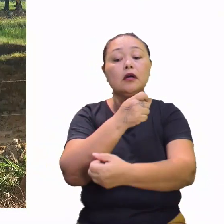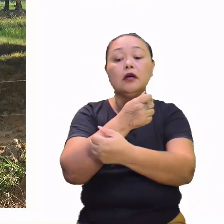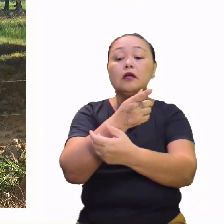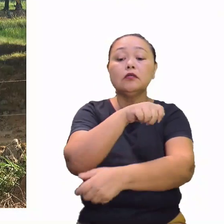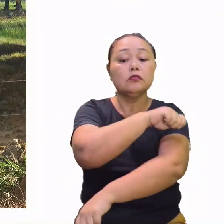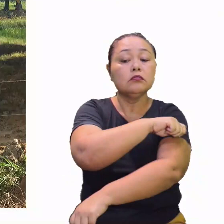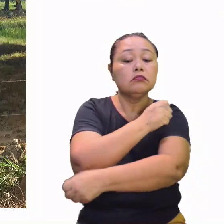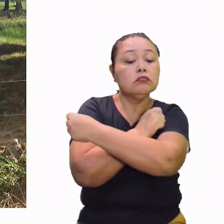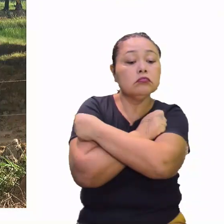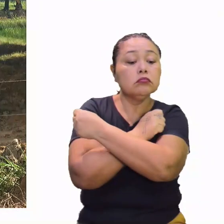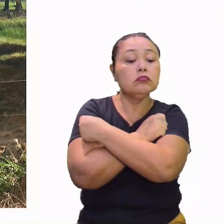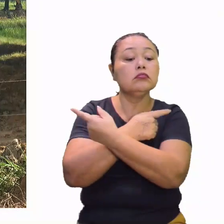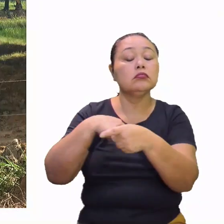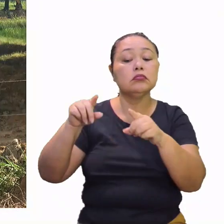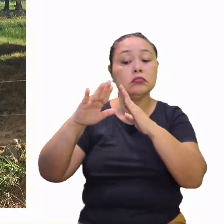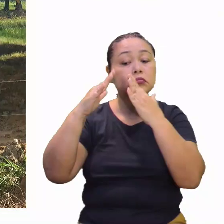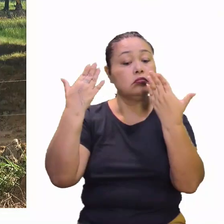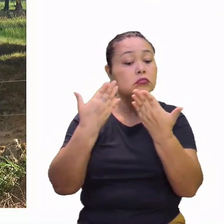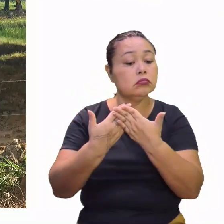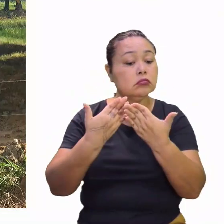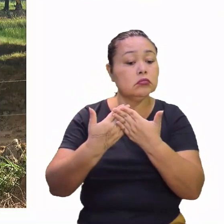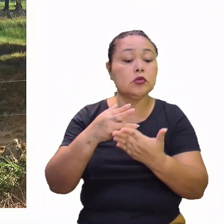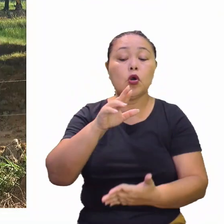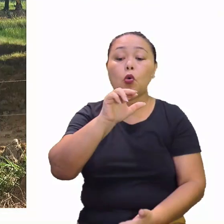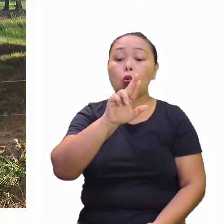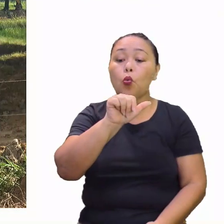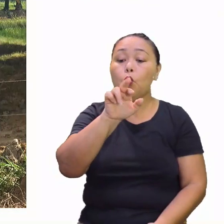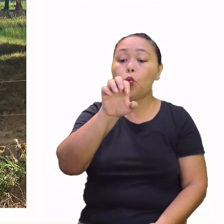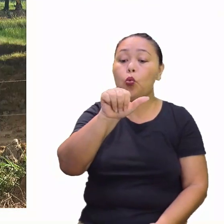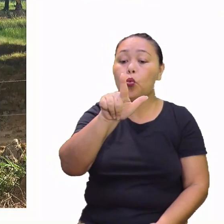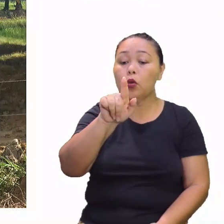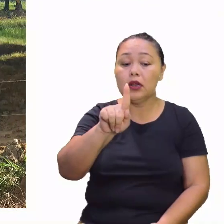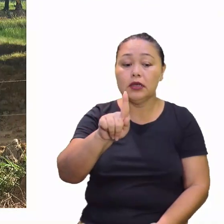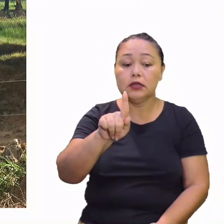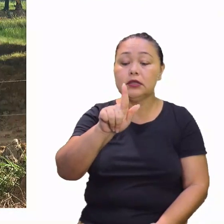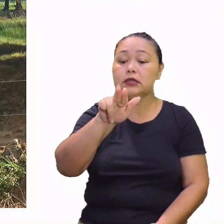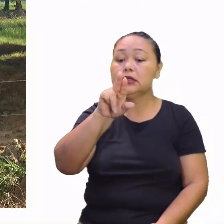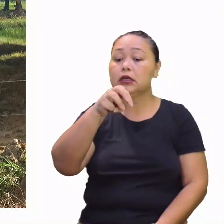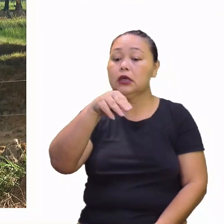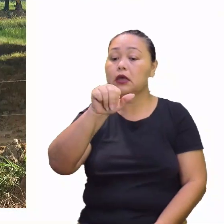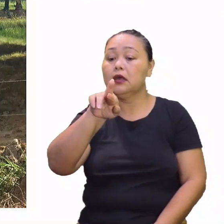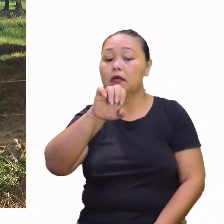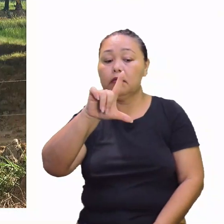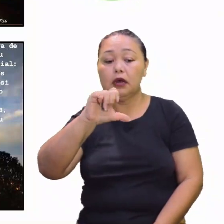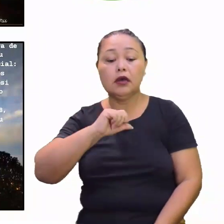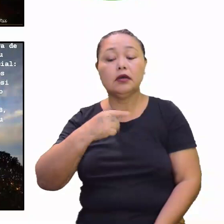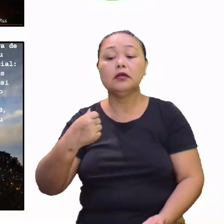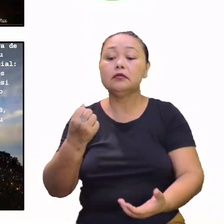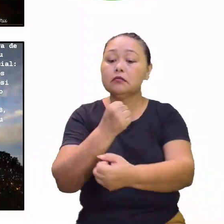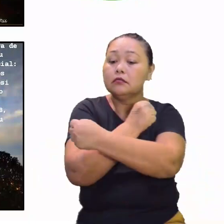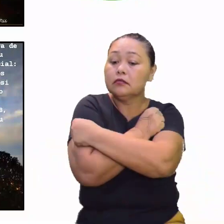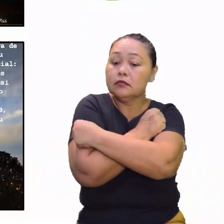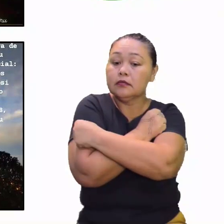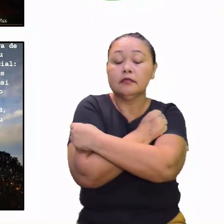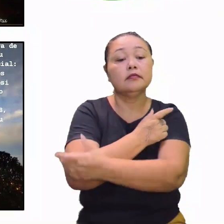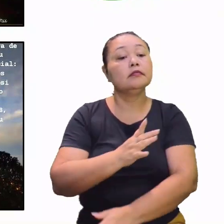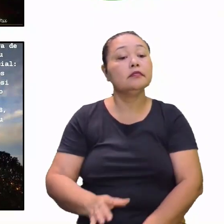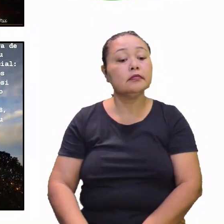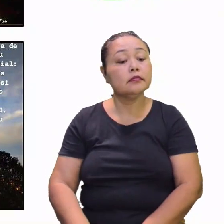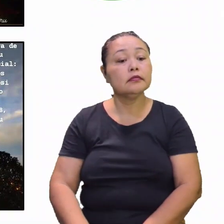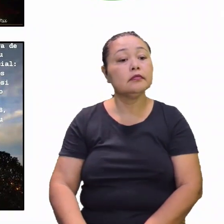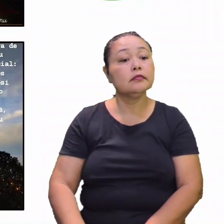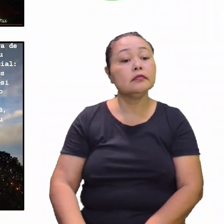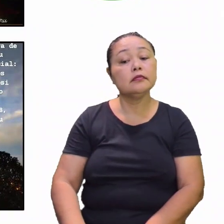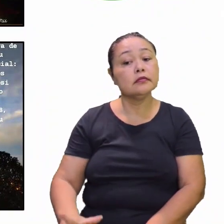da Escola Ulisses Guimarães, Extensão, Aurélio Buarque de Holanda Ferreira, um grande abraço.